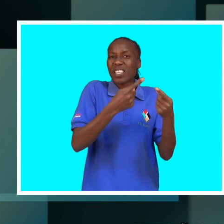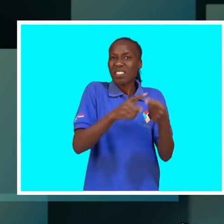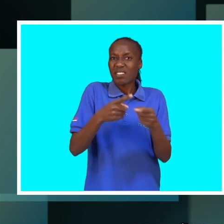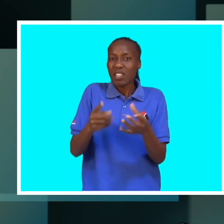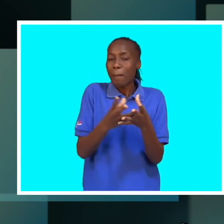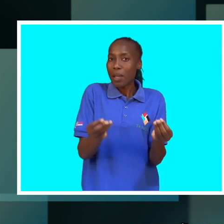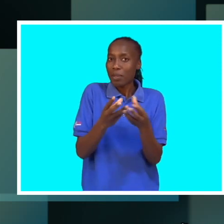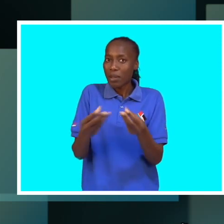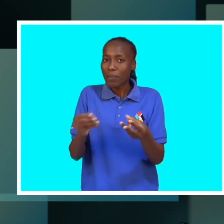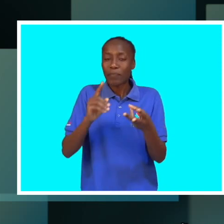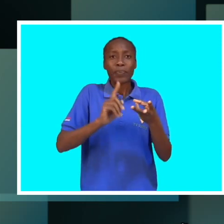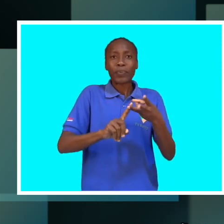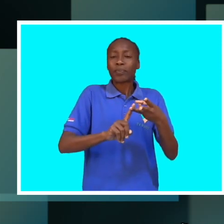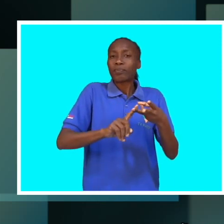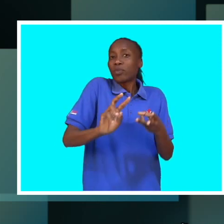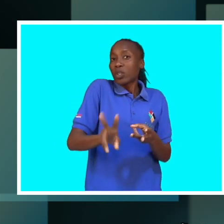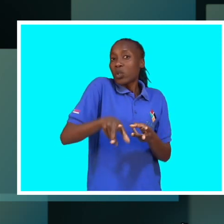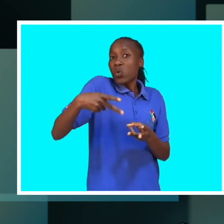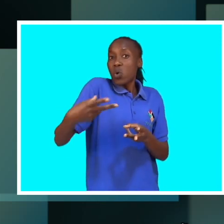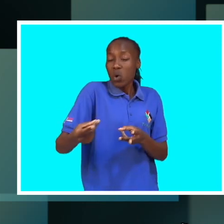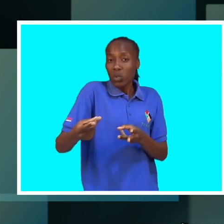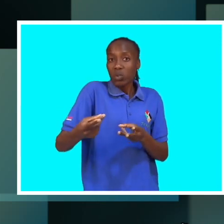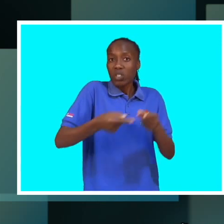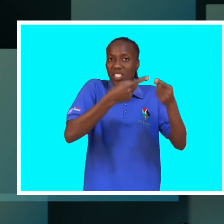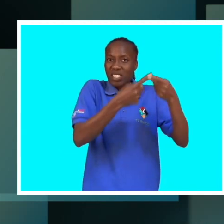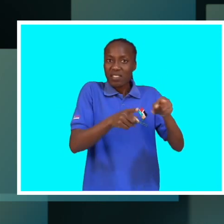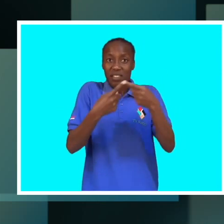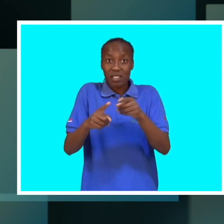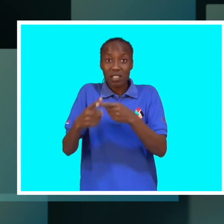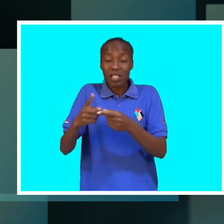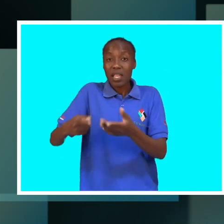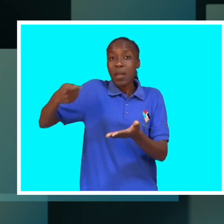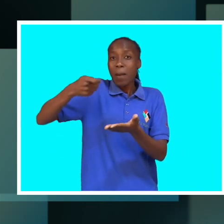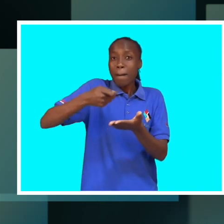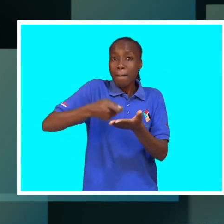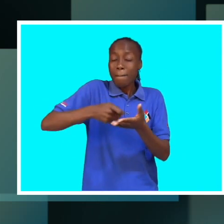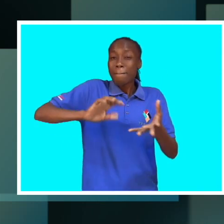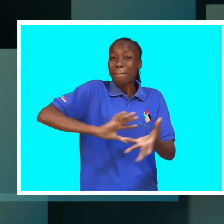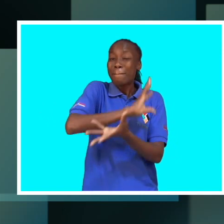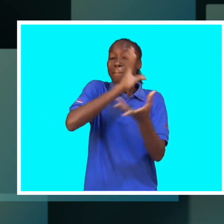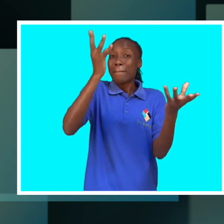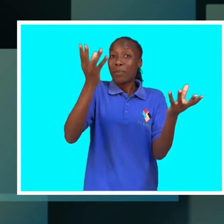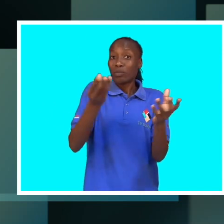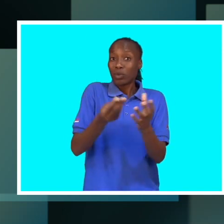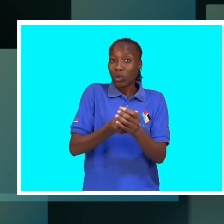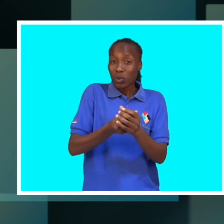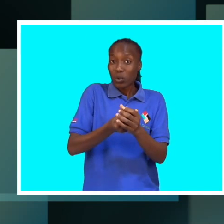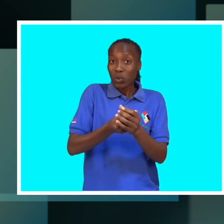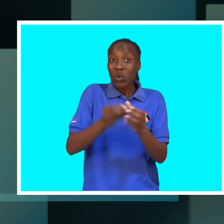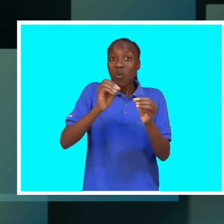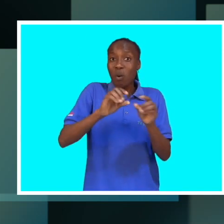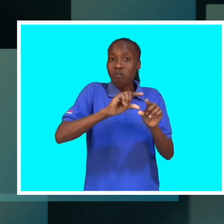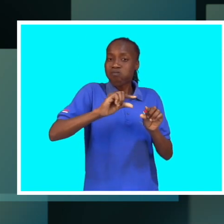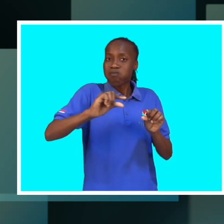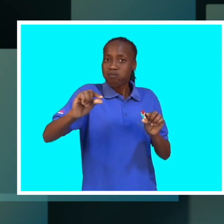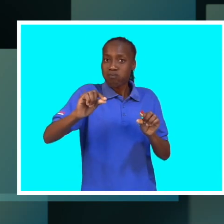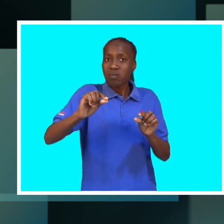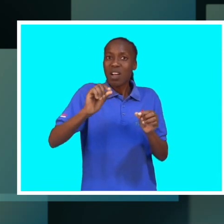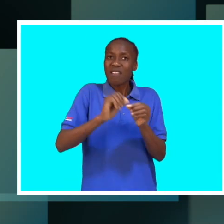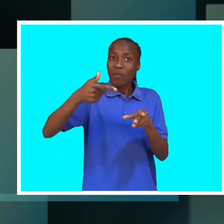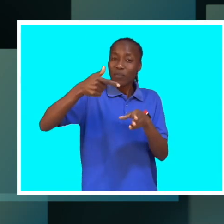moçadoras, aproveitar uma outra roda, eu comprar tubo gavanzado, eu mandar soltar